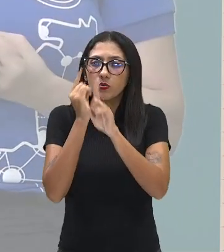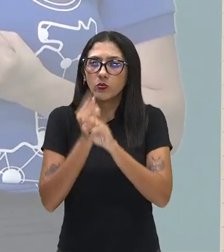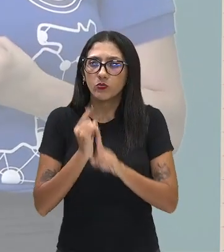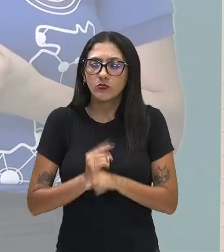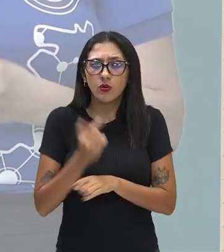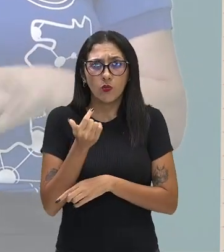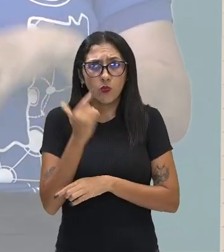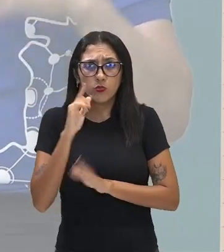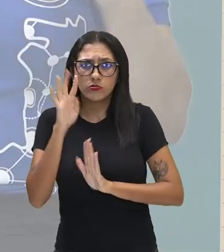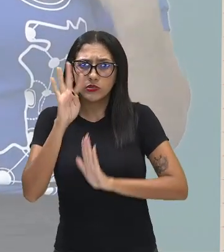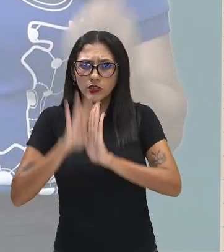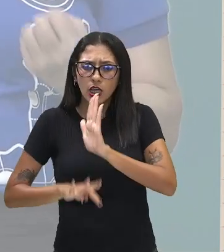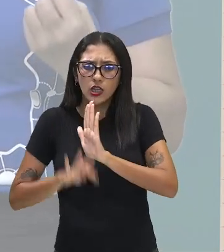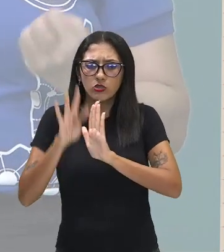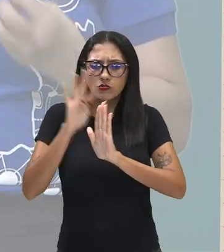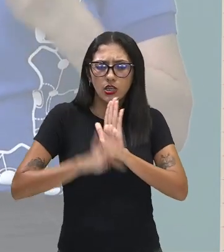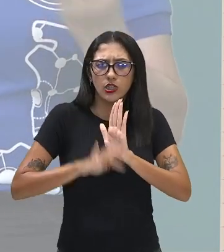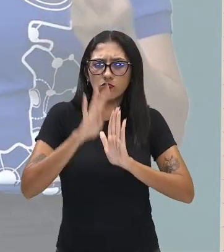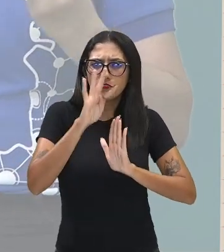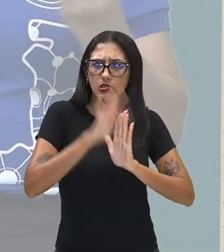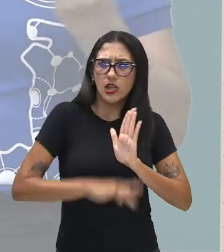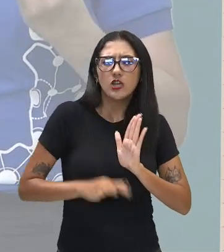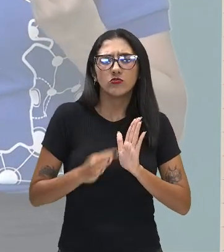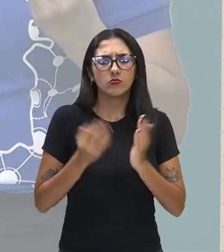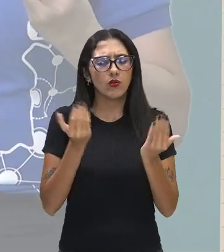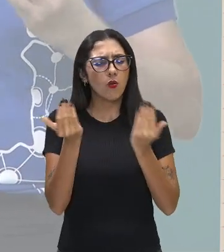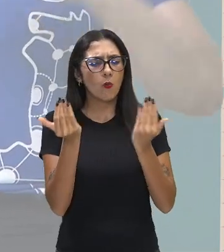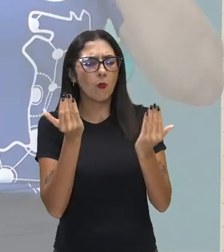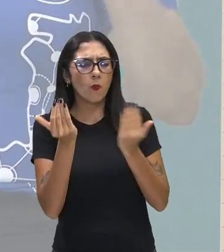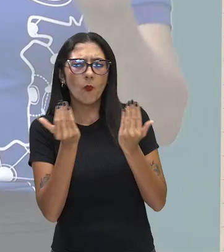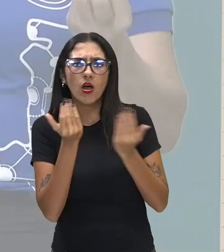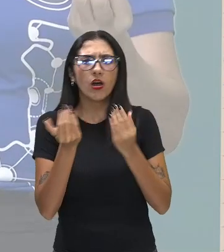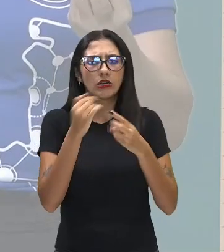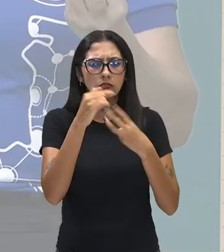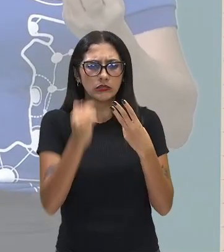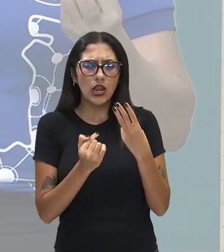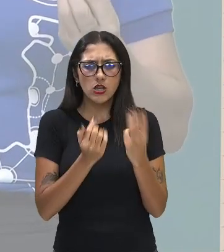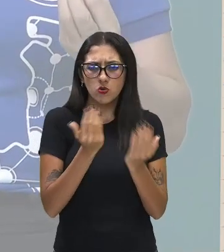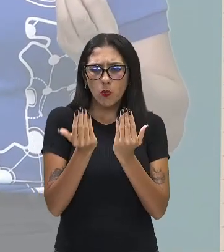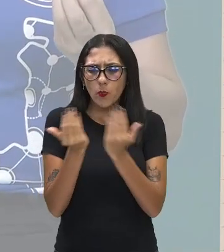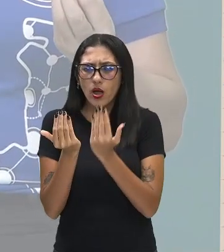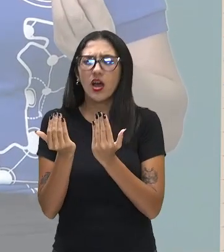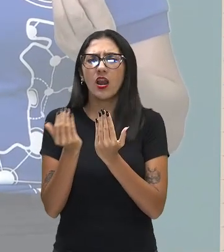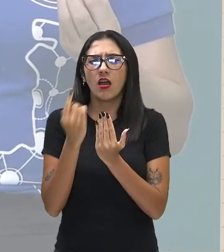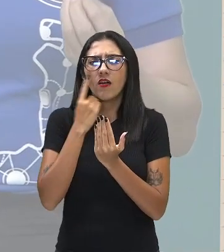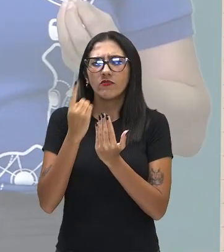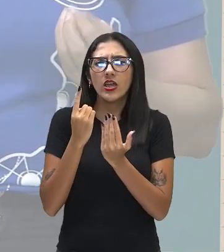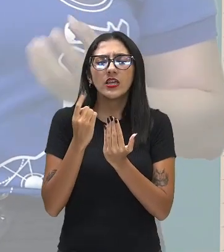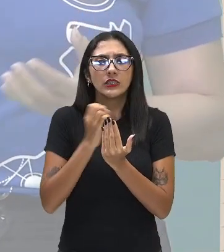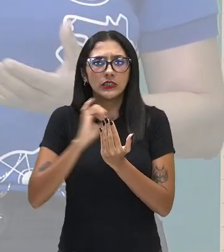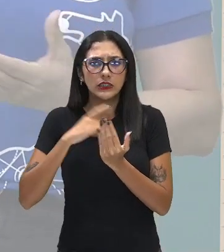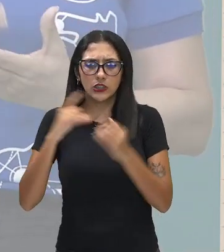outros textos, outras fontes, para eu confrontar uma informação com a outra.